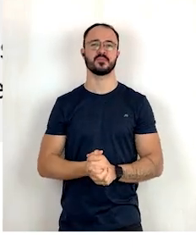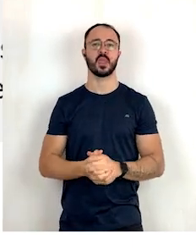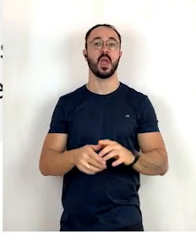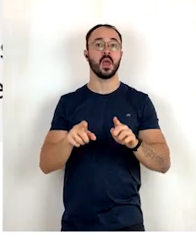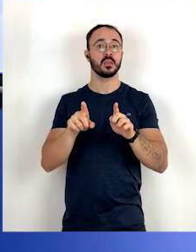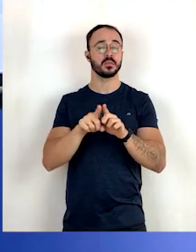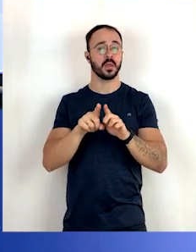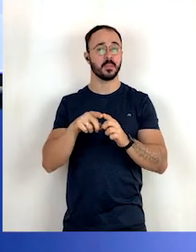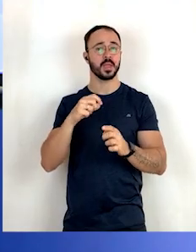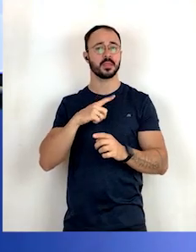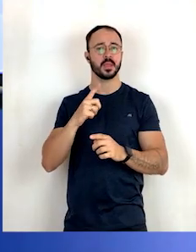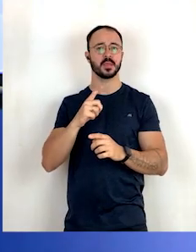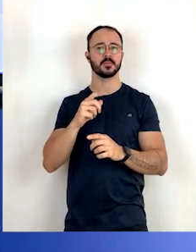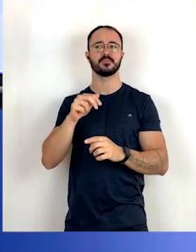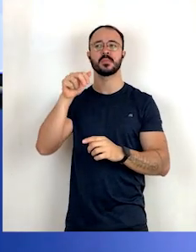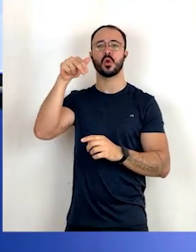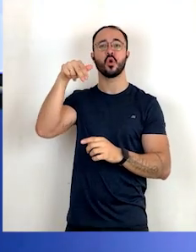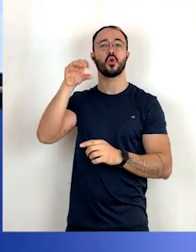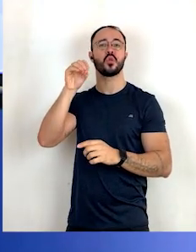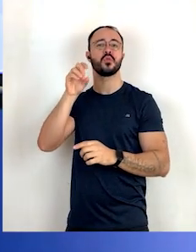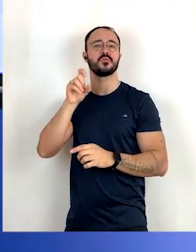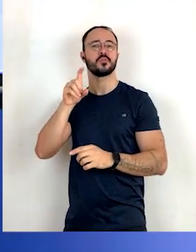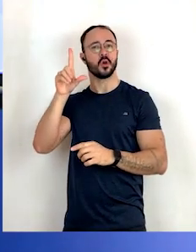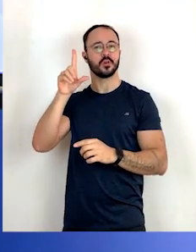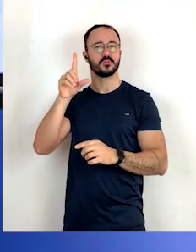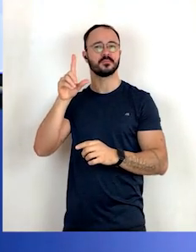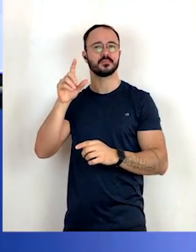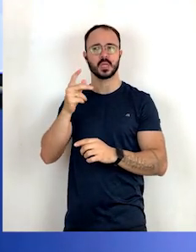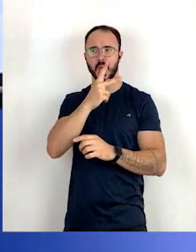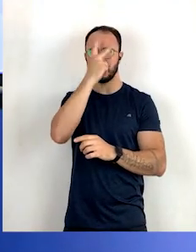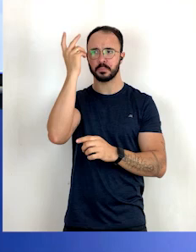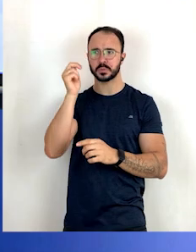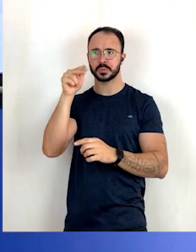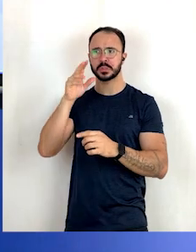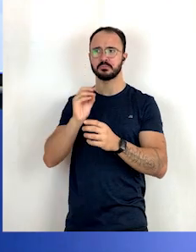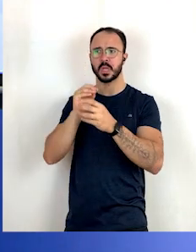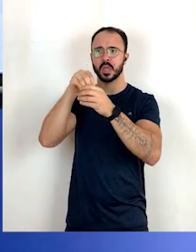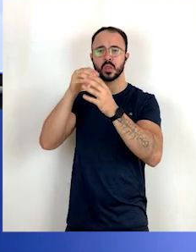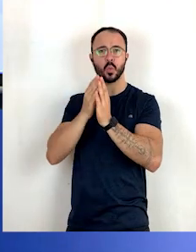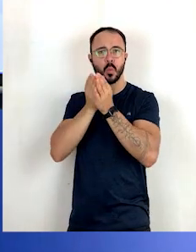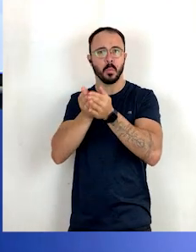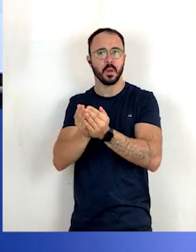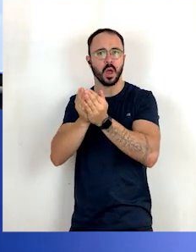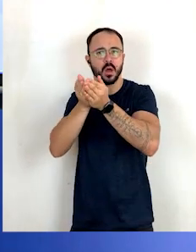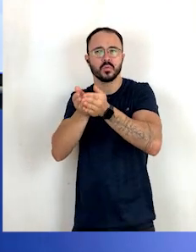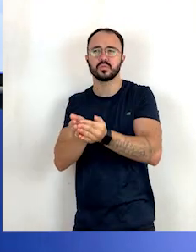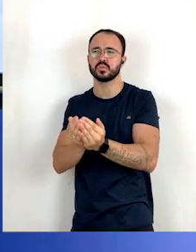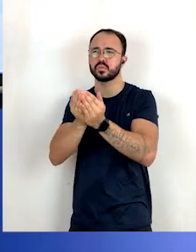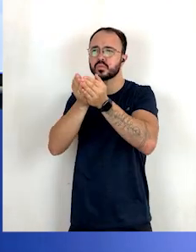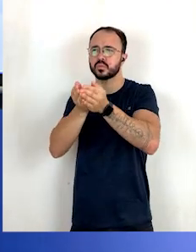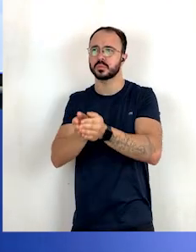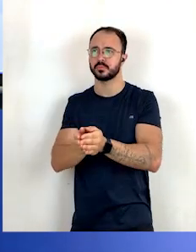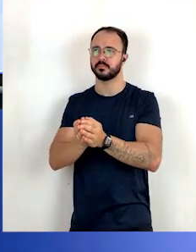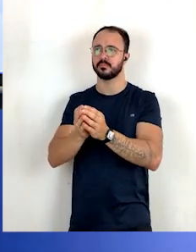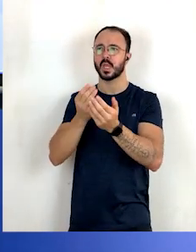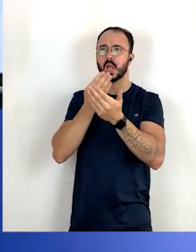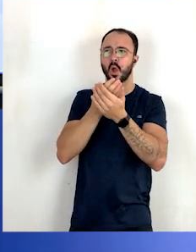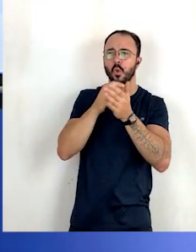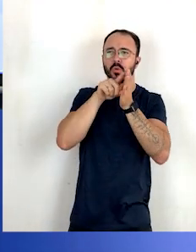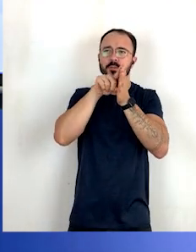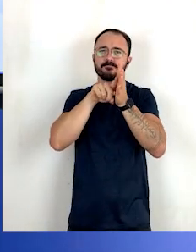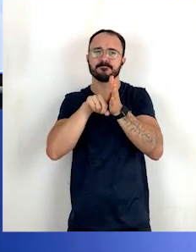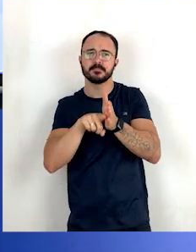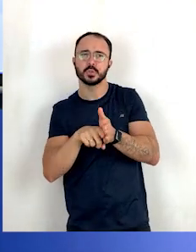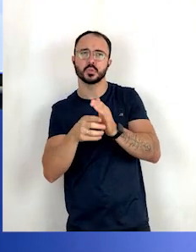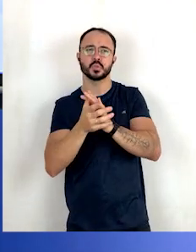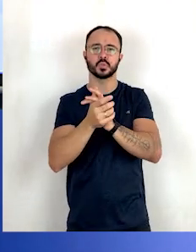também temos a unidade muito utilizada por veleiros, que é nó. Essa unidade representa 1,8